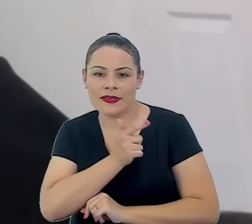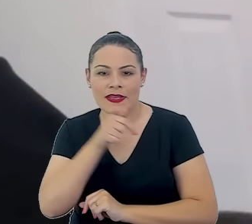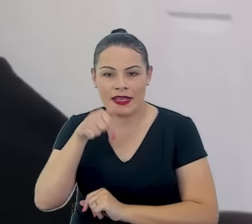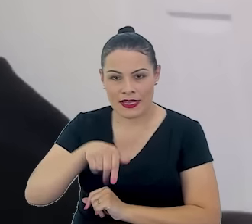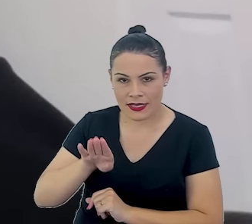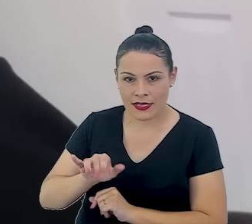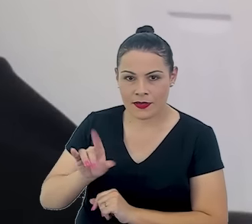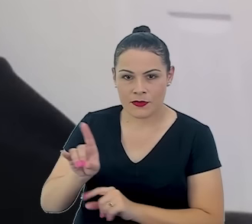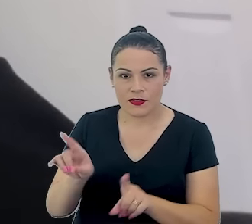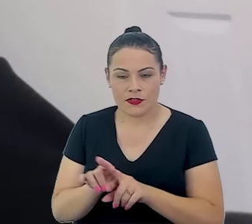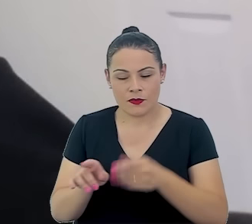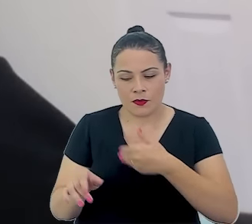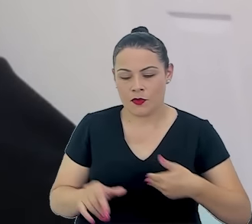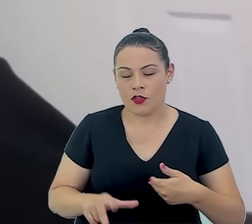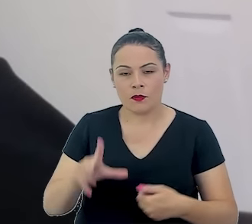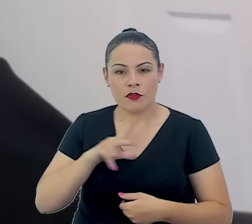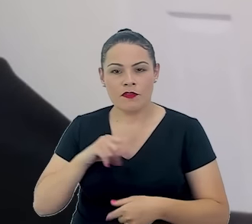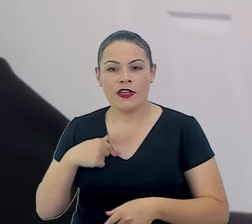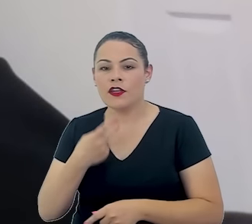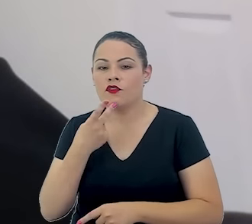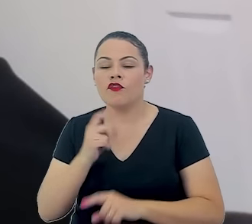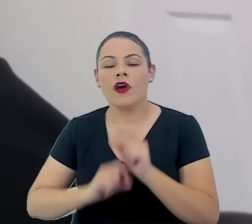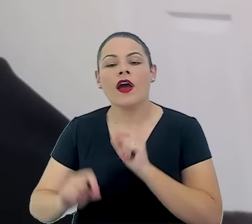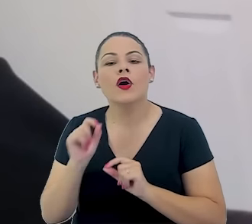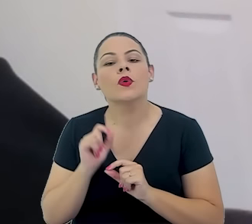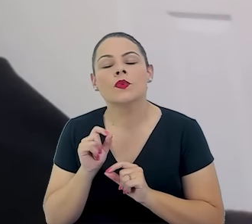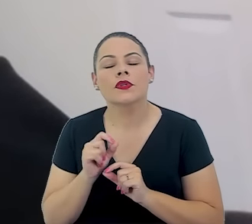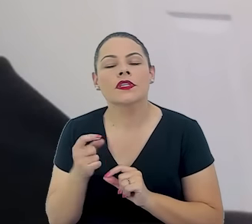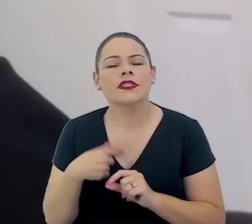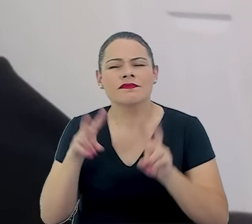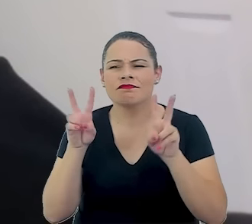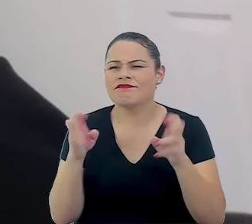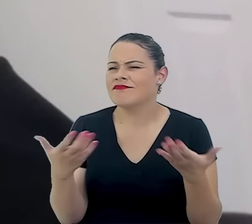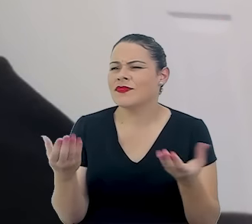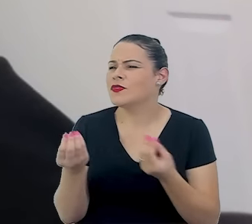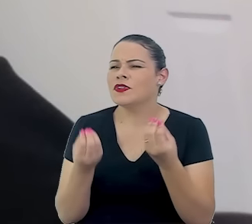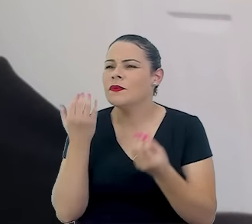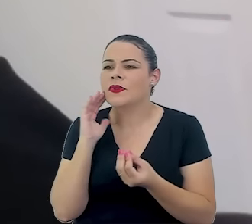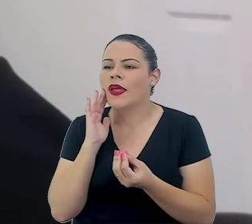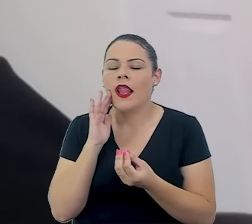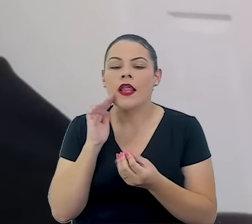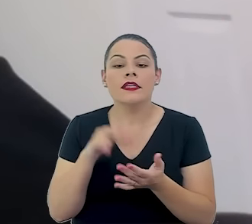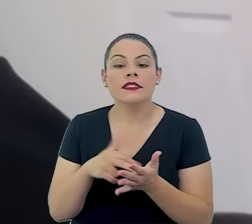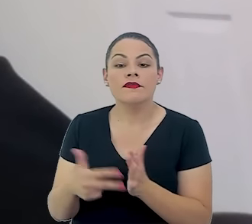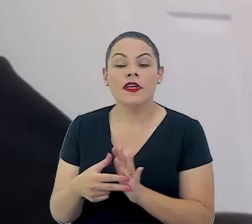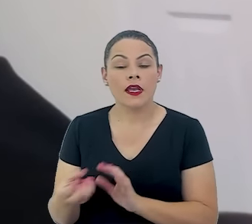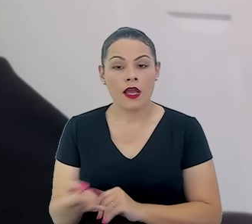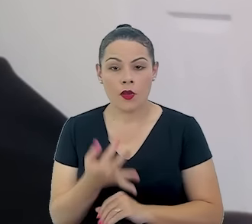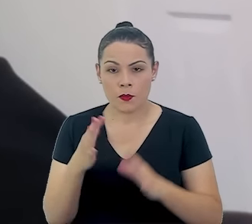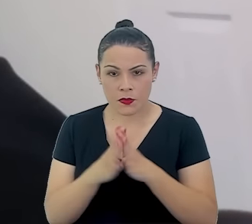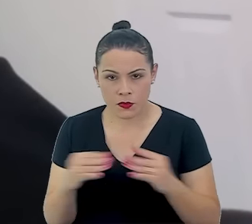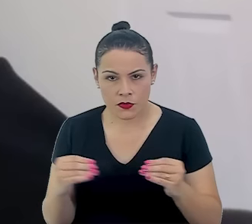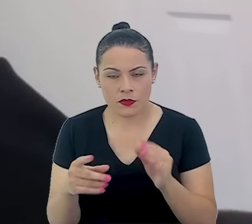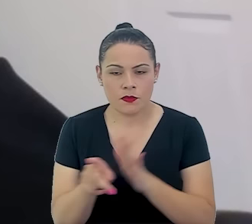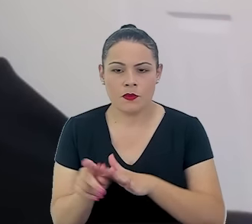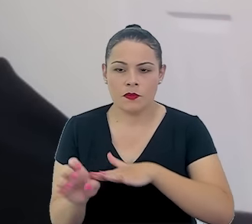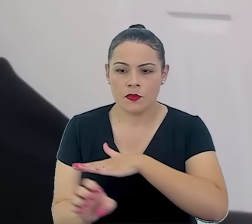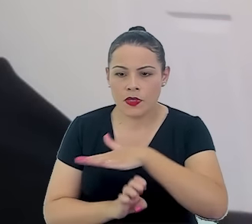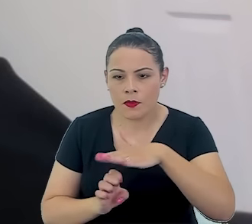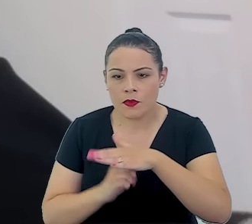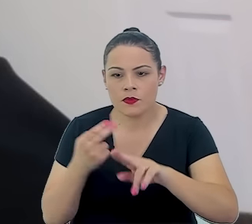bid Invest no setor privado do que que luí eu tô eh Rodrigo eu tô falando de soluções nas Quais as